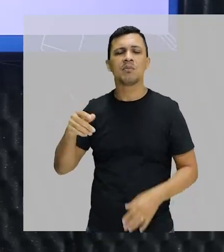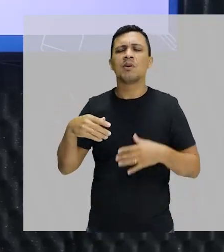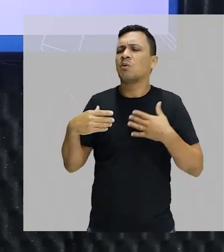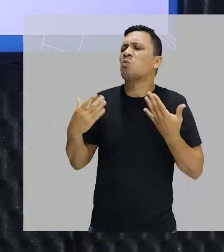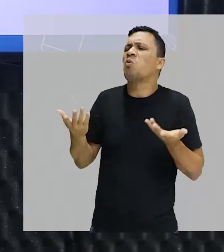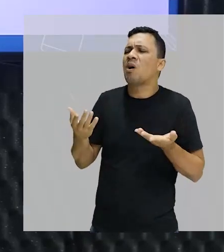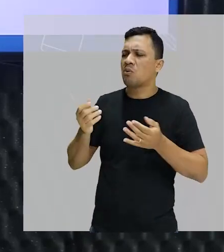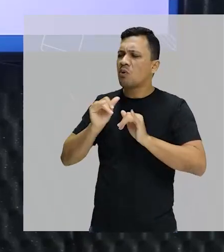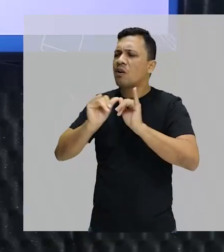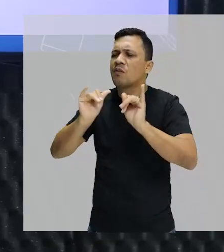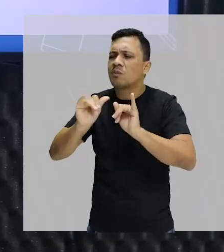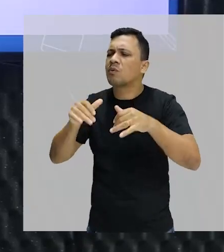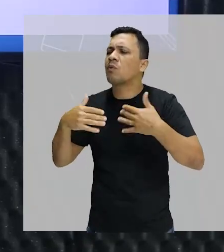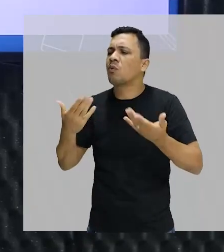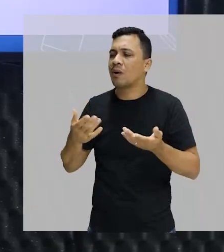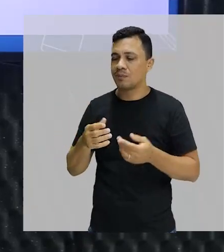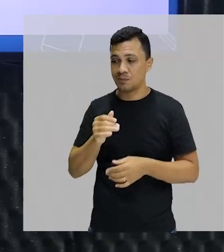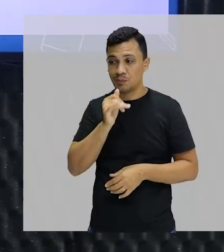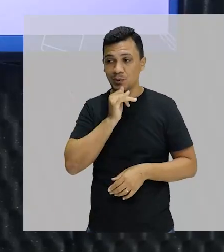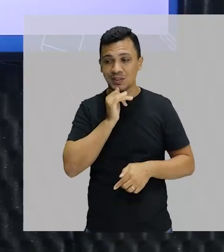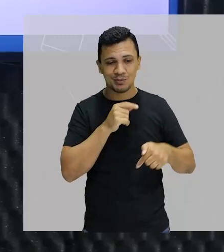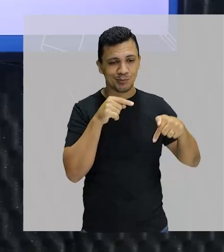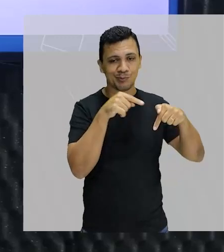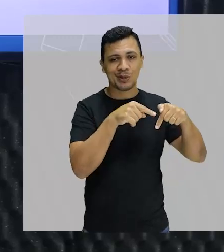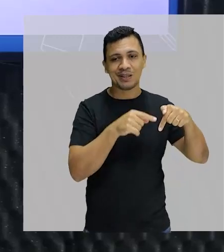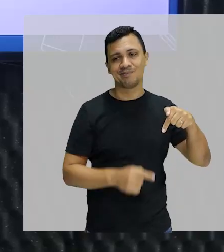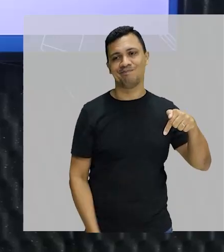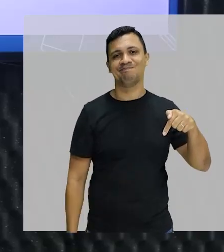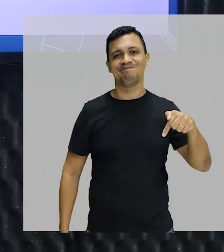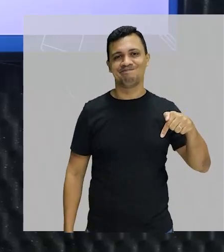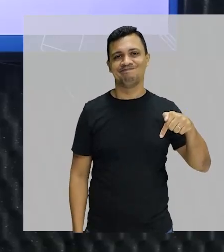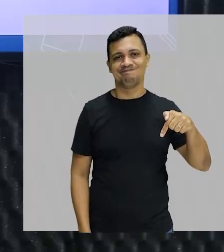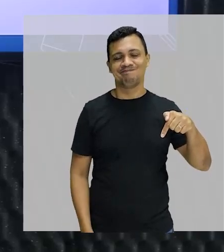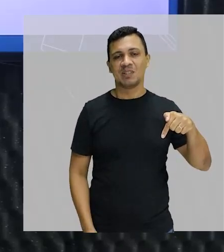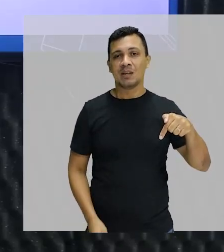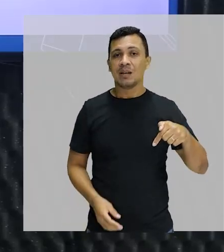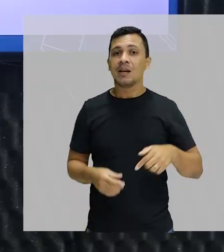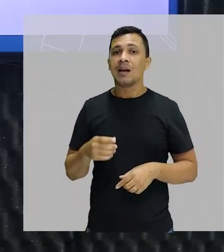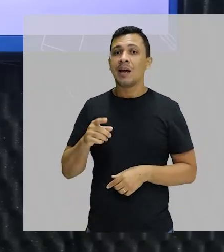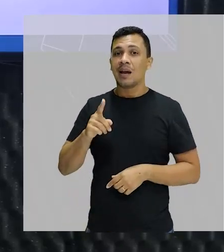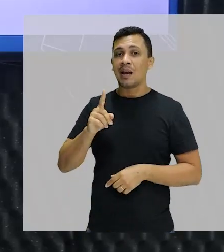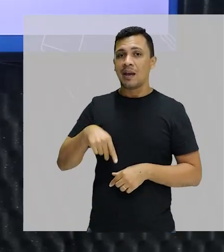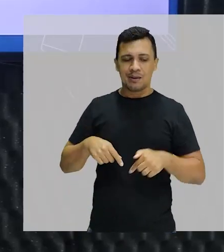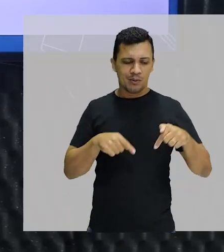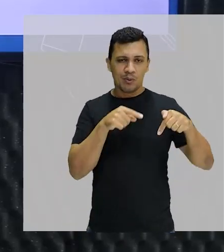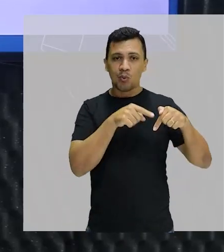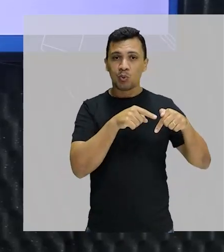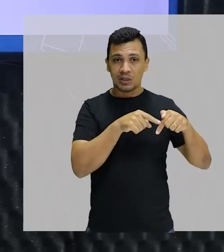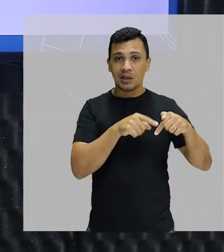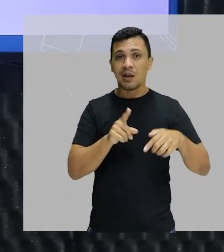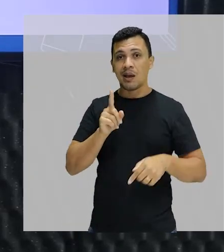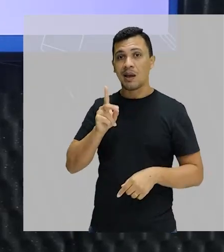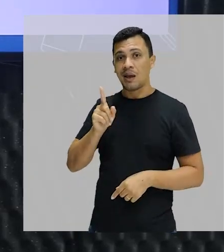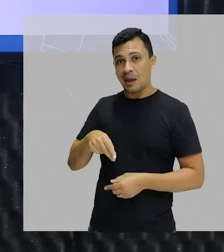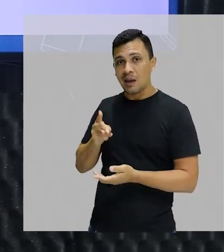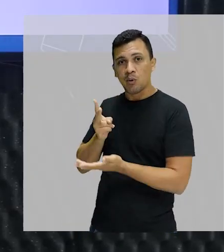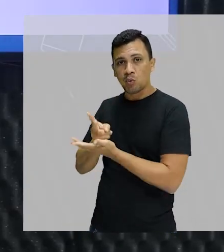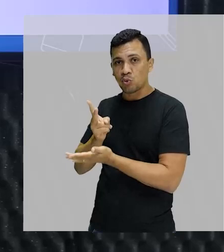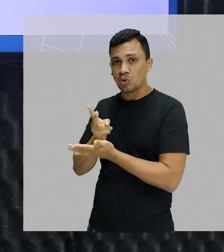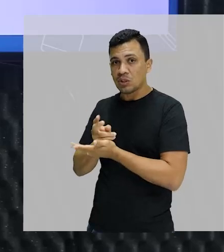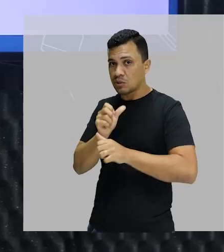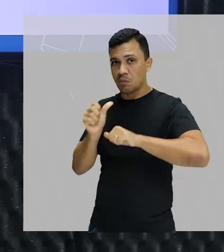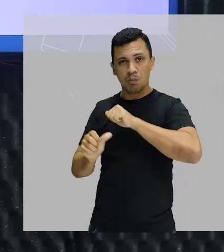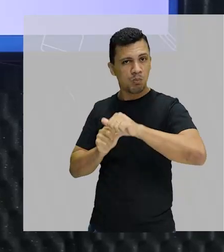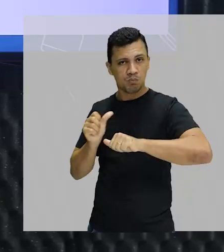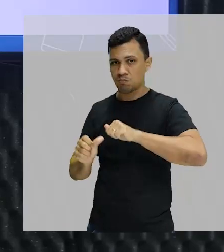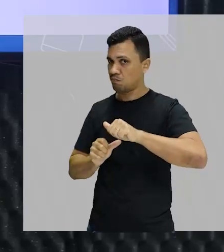informações, Renata? Por exemplo, a razão. Já que os termos estão em PG, essa razão é um valor constante, ou seja, esse valor não se altera.